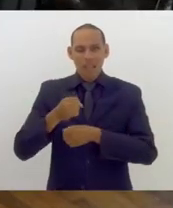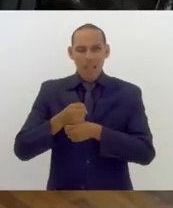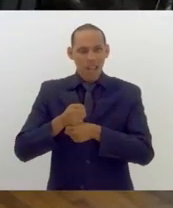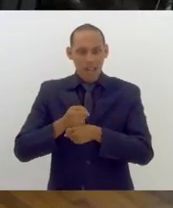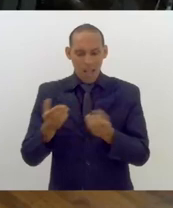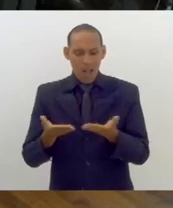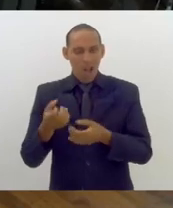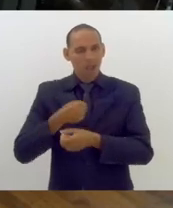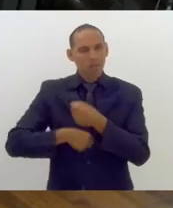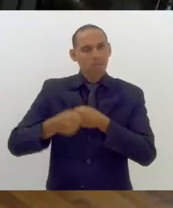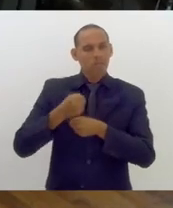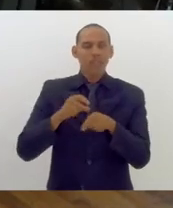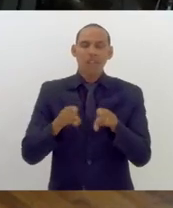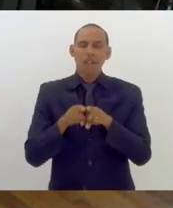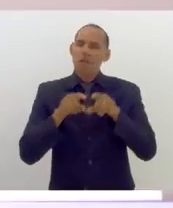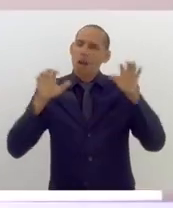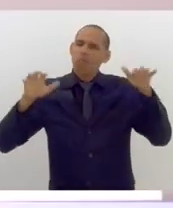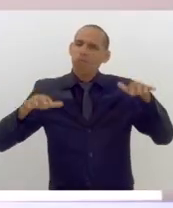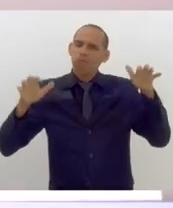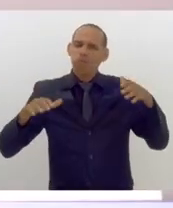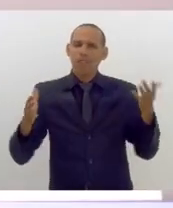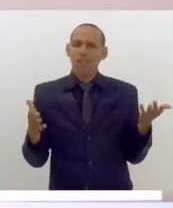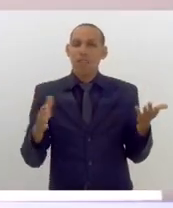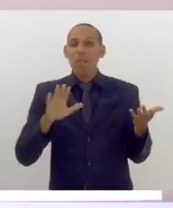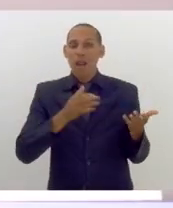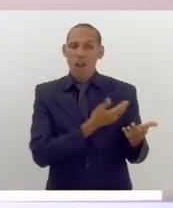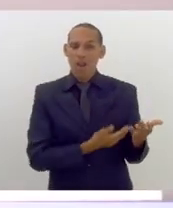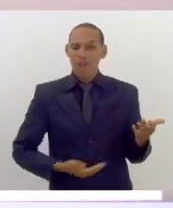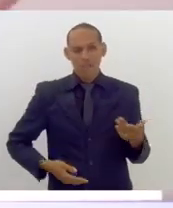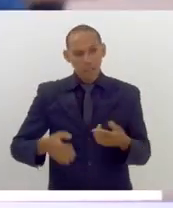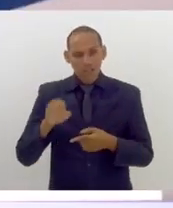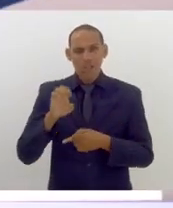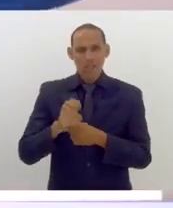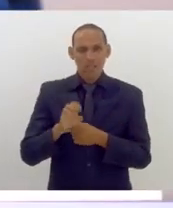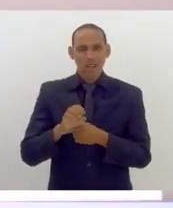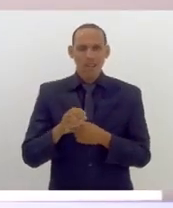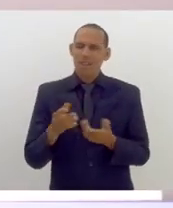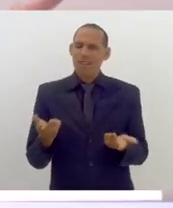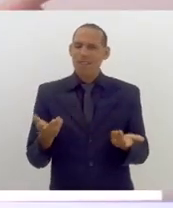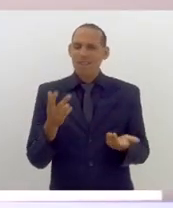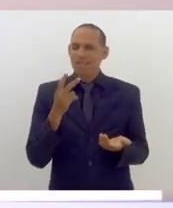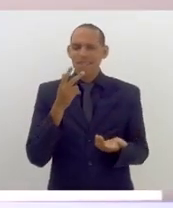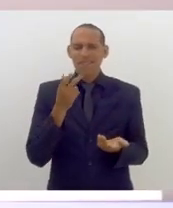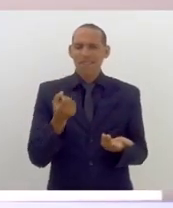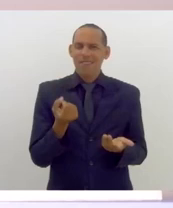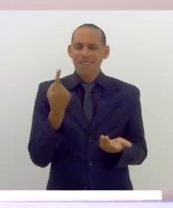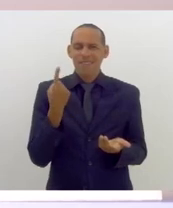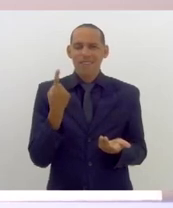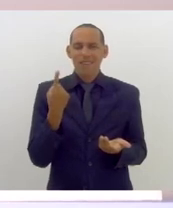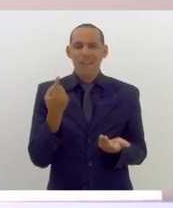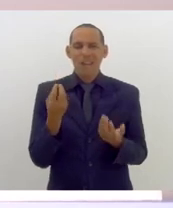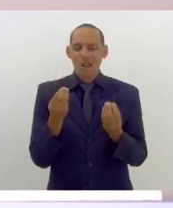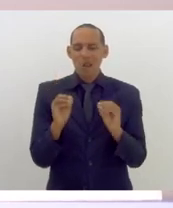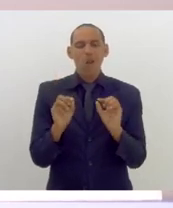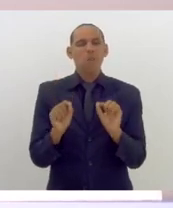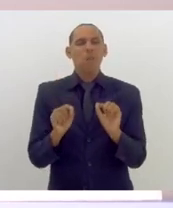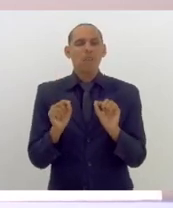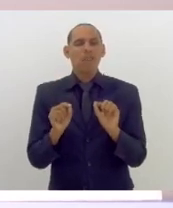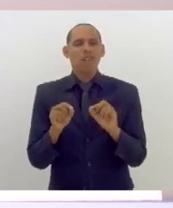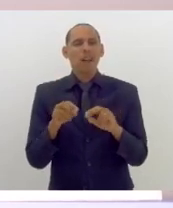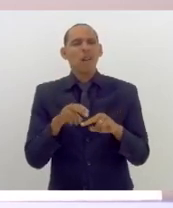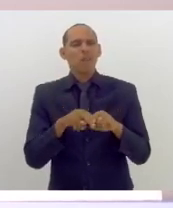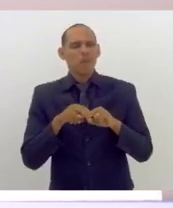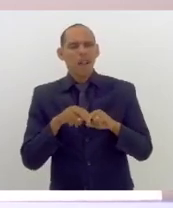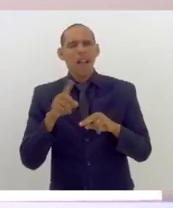e aí o governo do estado ironicamente para a sociedade civil pescador coloca aqui com argumento